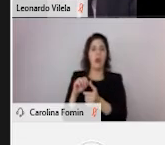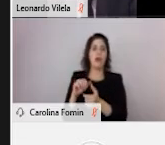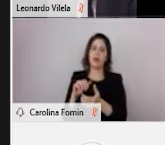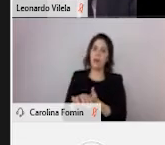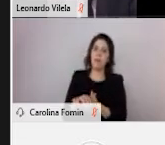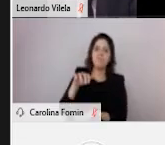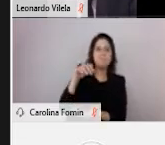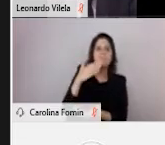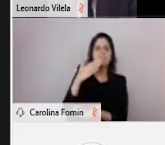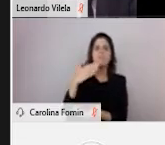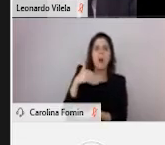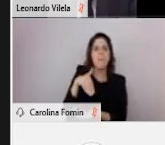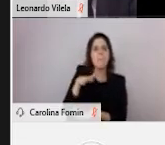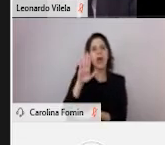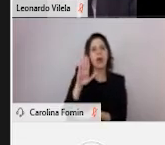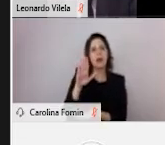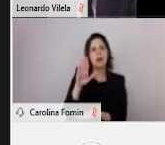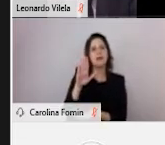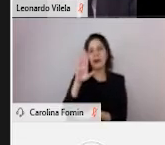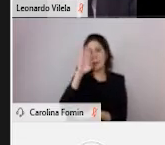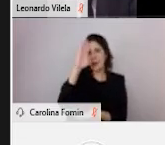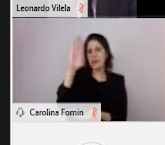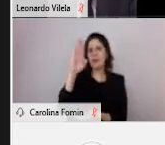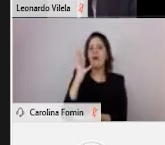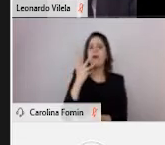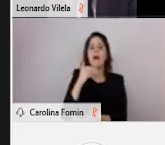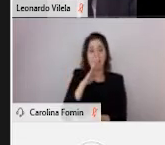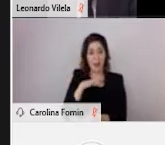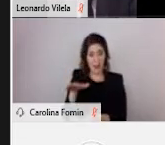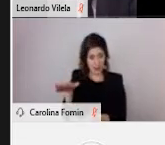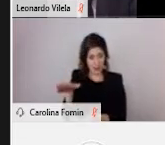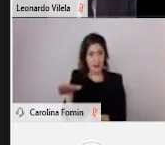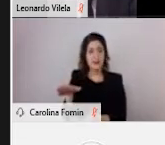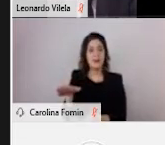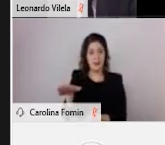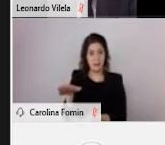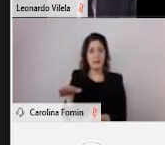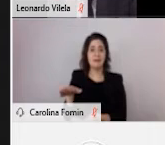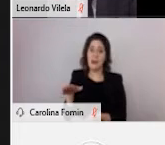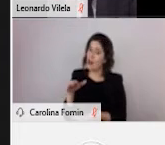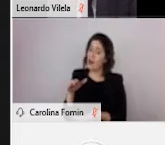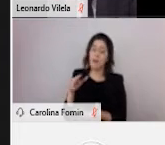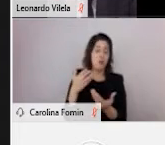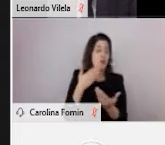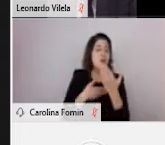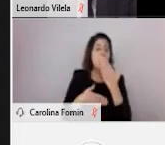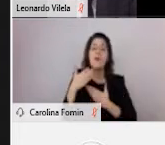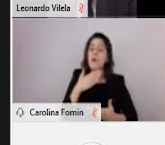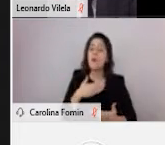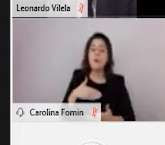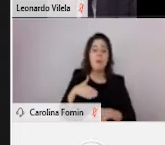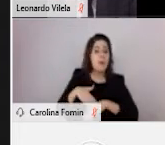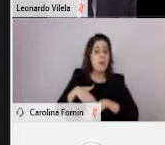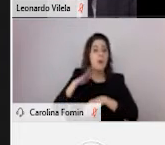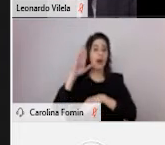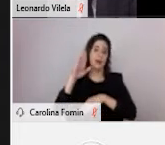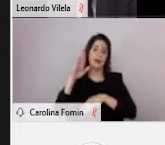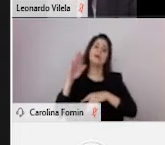exemplo, de pedidos em casos de crianças, né, que é um volume alto, e